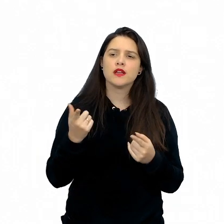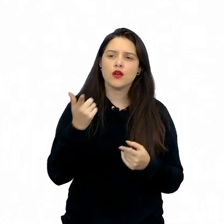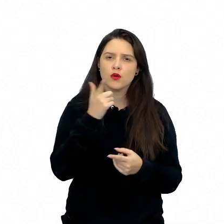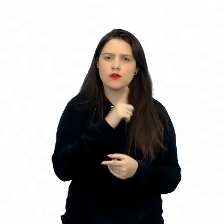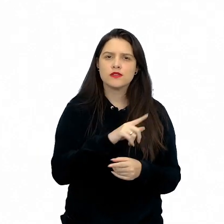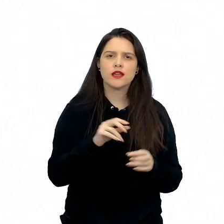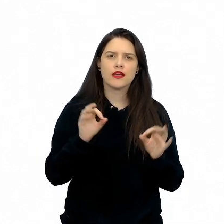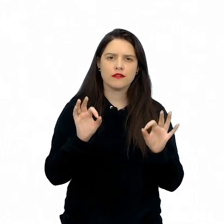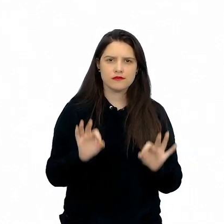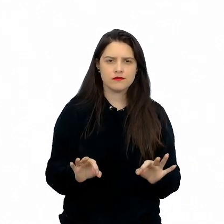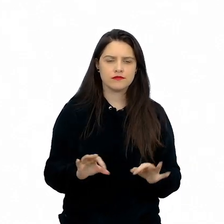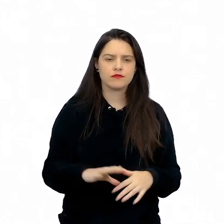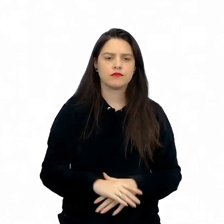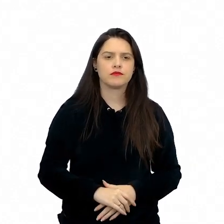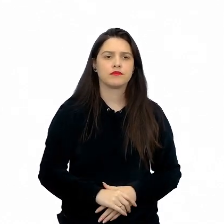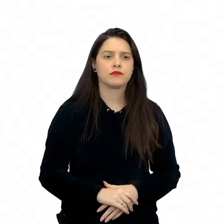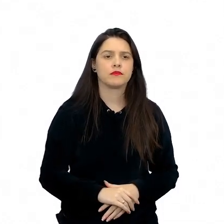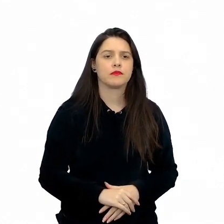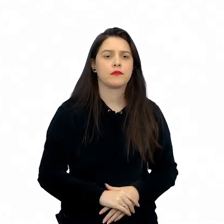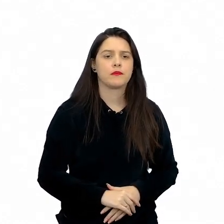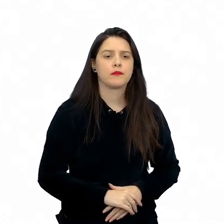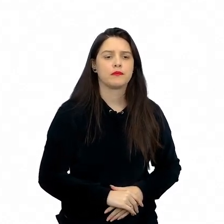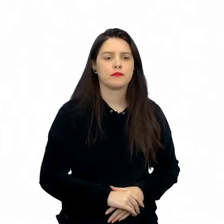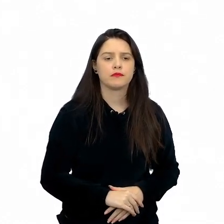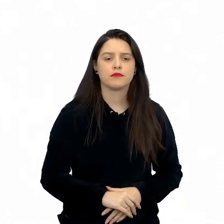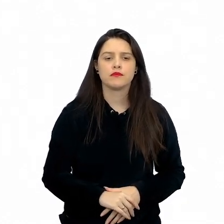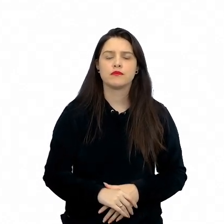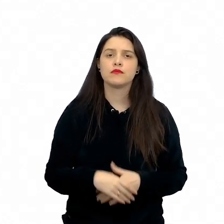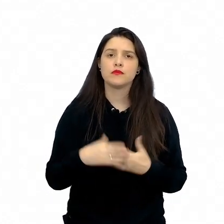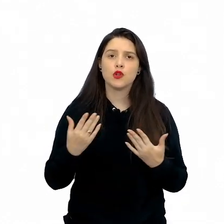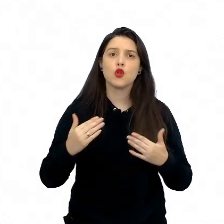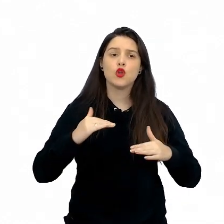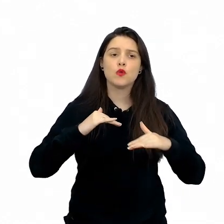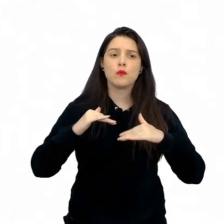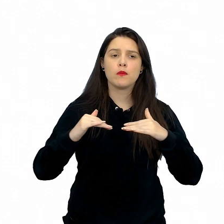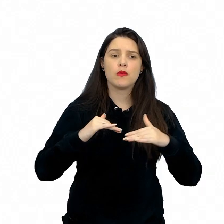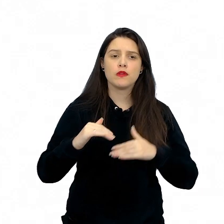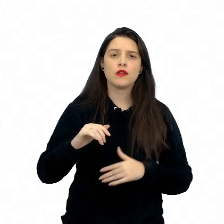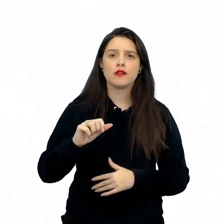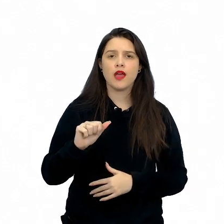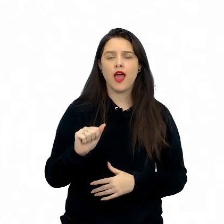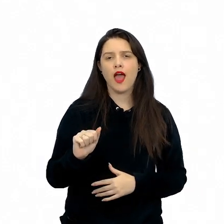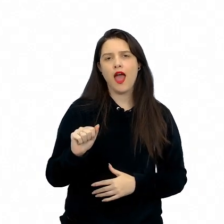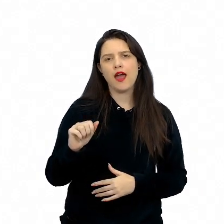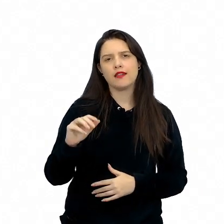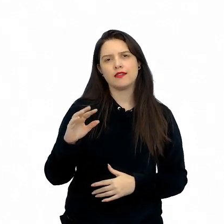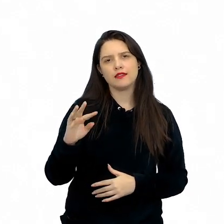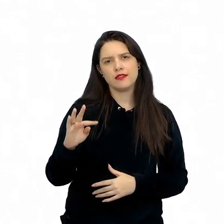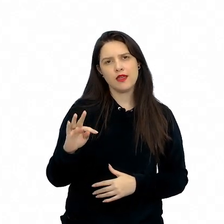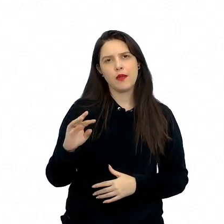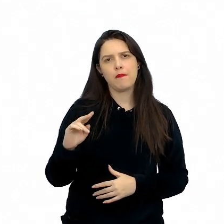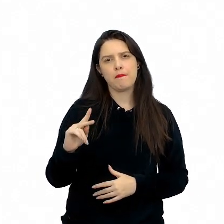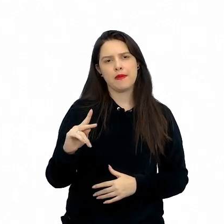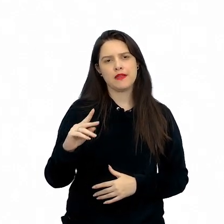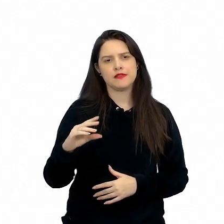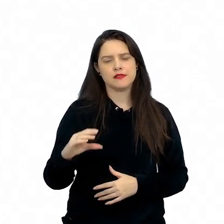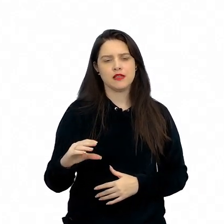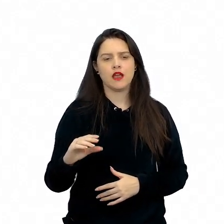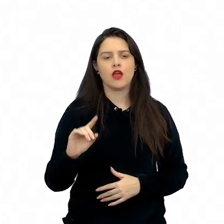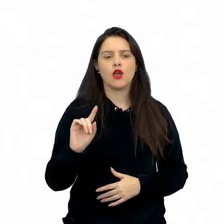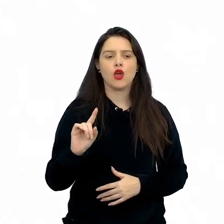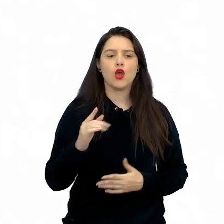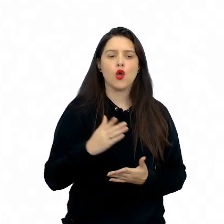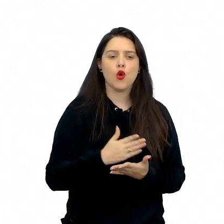com os nossos estudantes. Aí a gente vai para o nosso momento ATPC, que é o